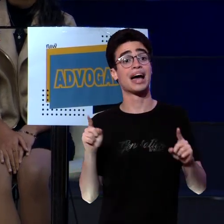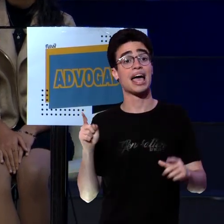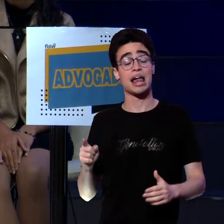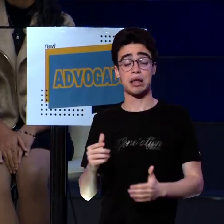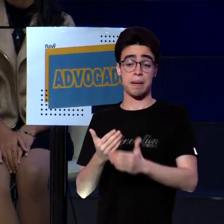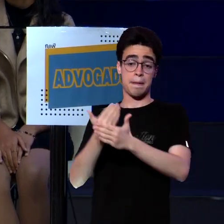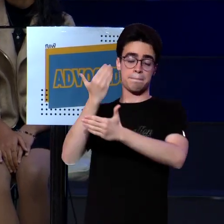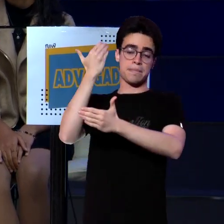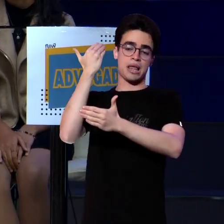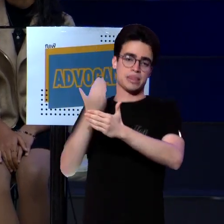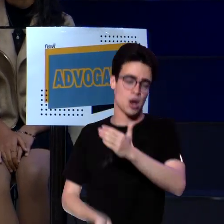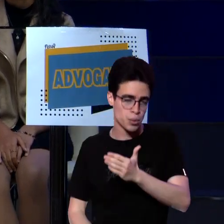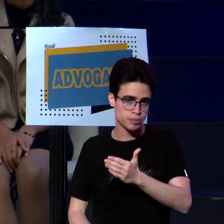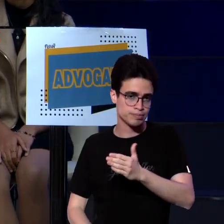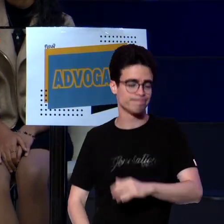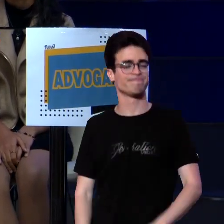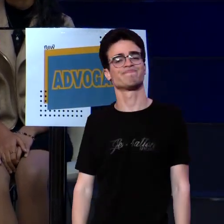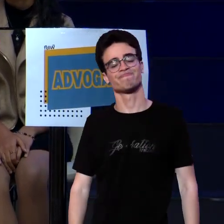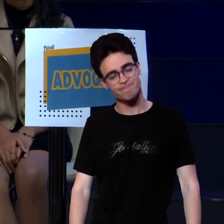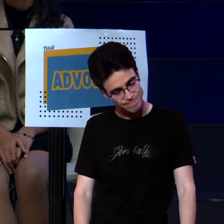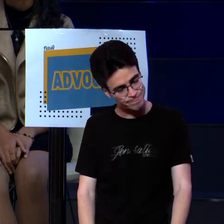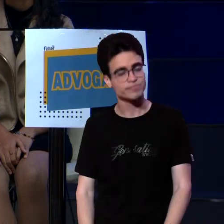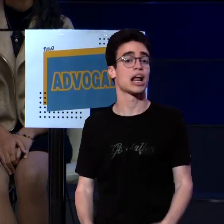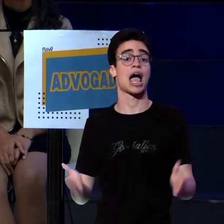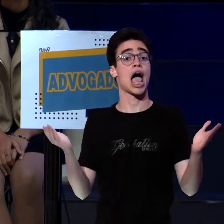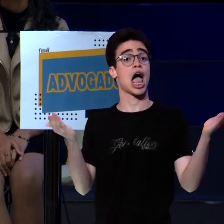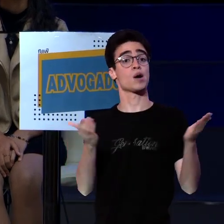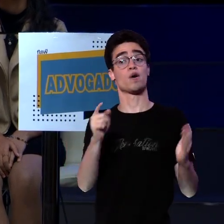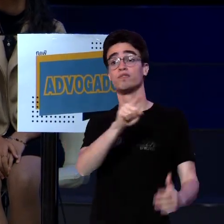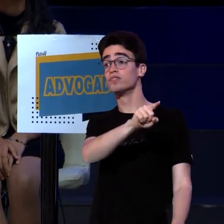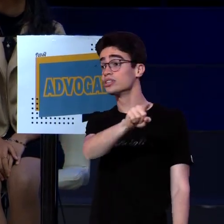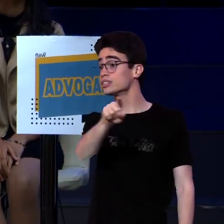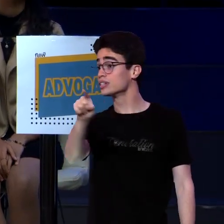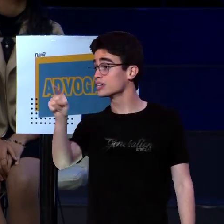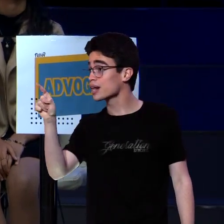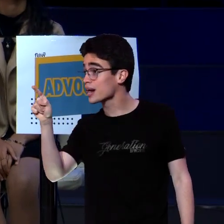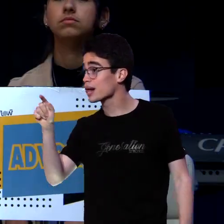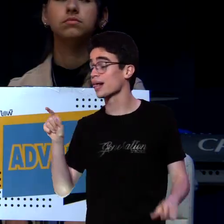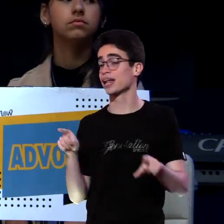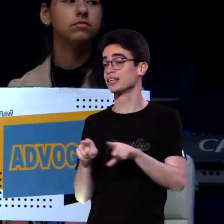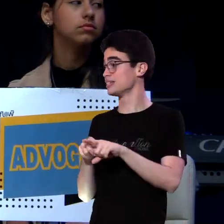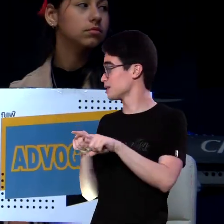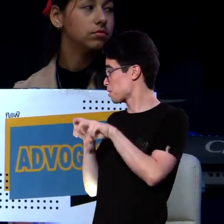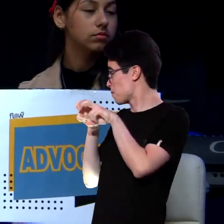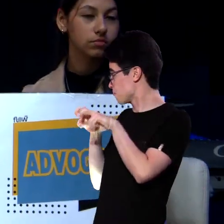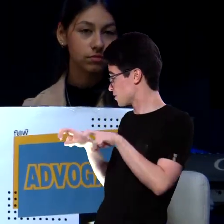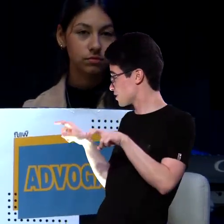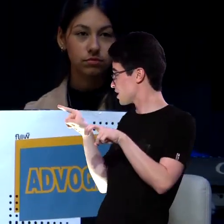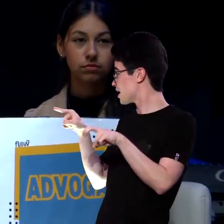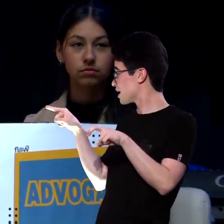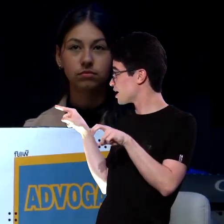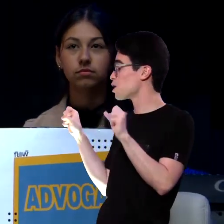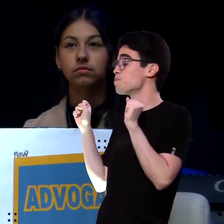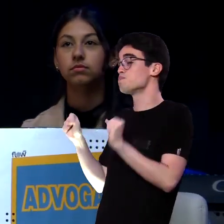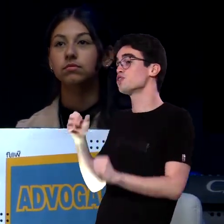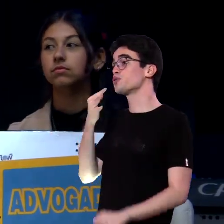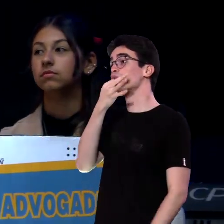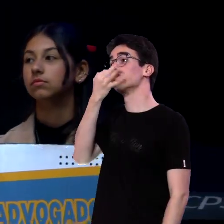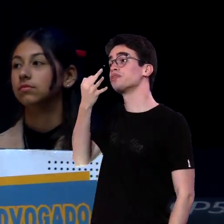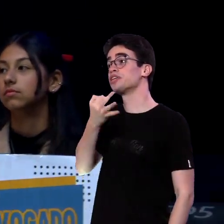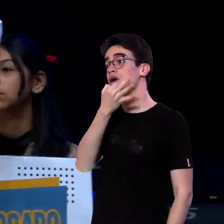tudo. E agora eu quero que você que está aí, e que os nossos júris, deem a